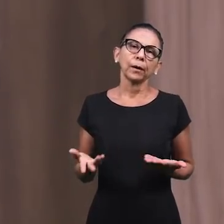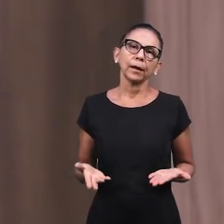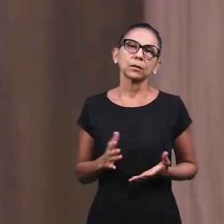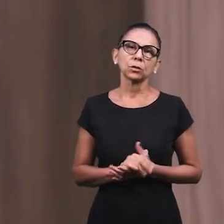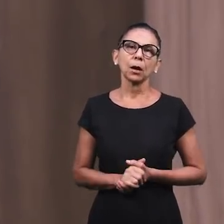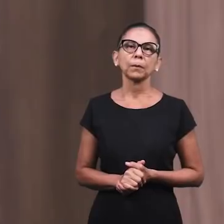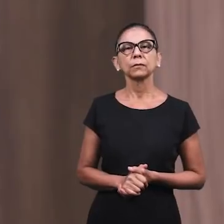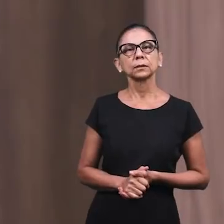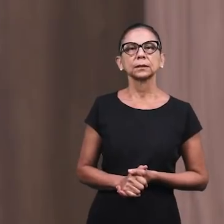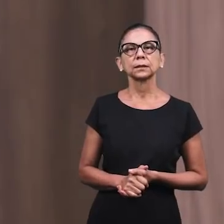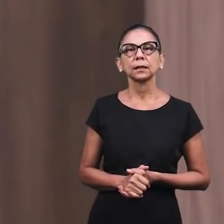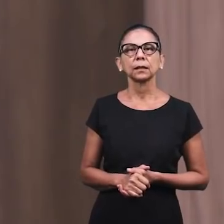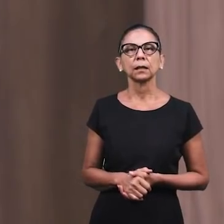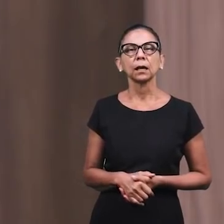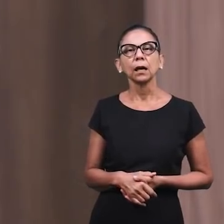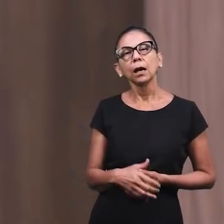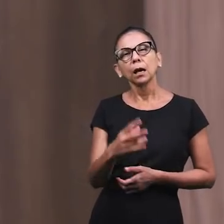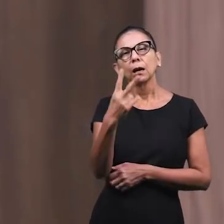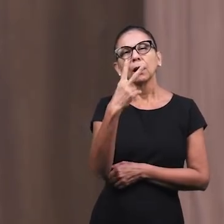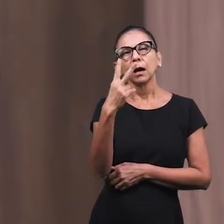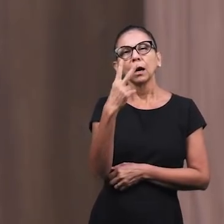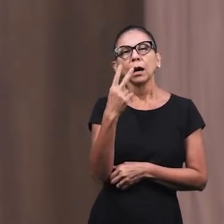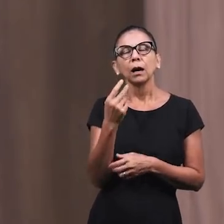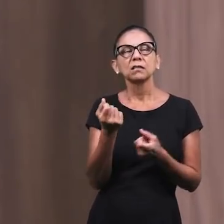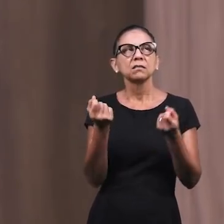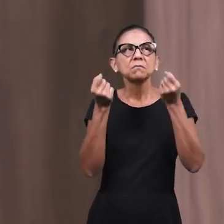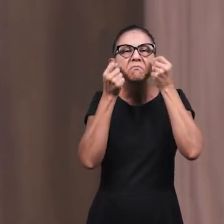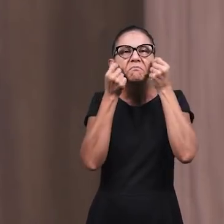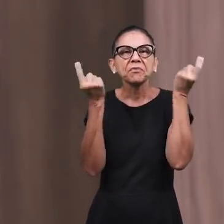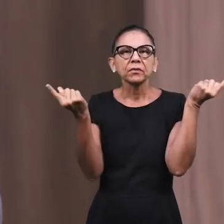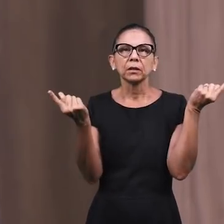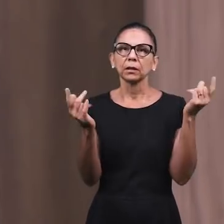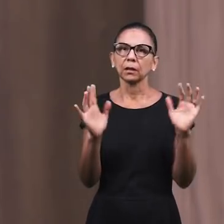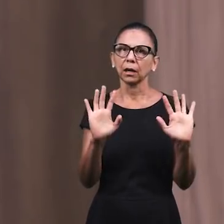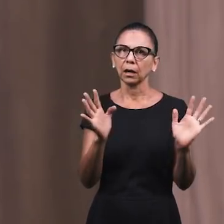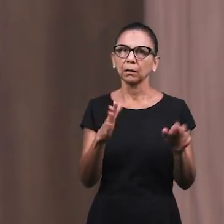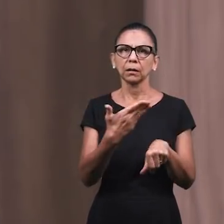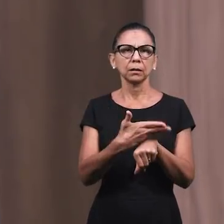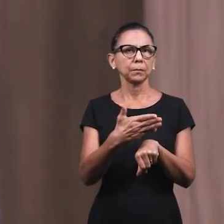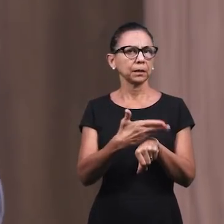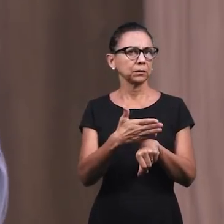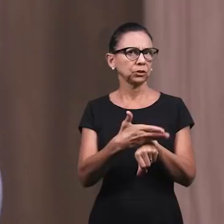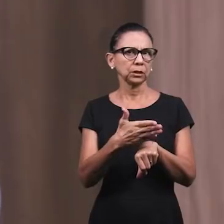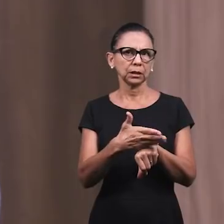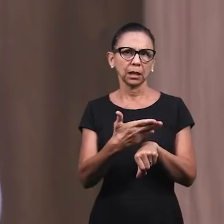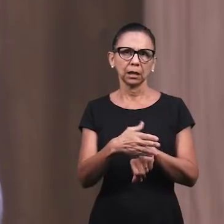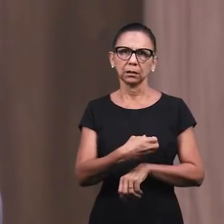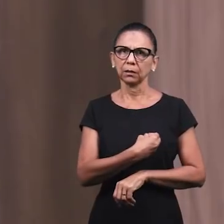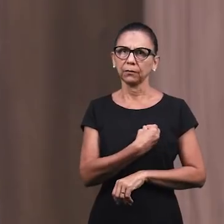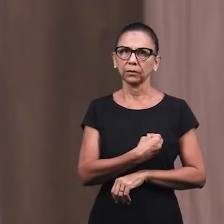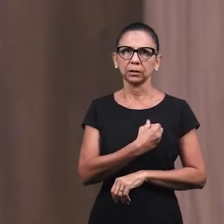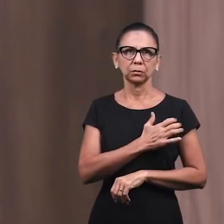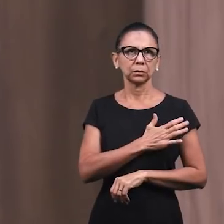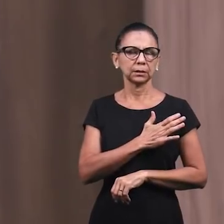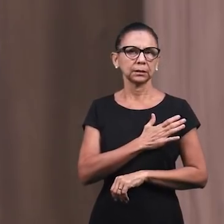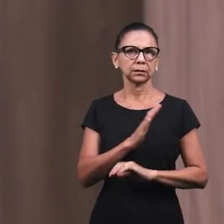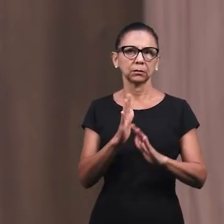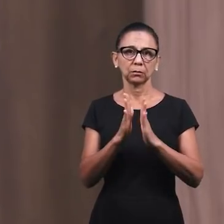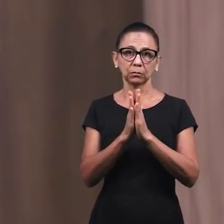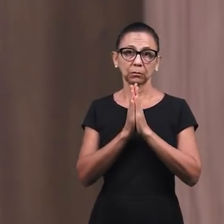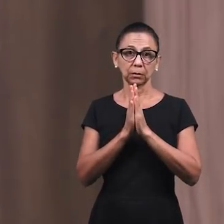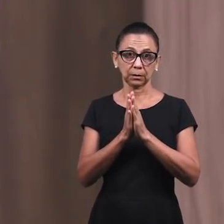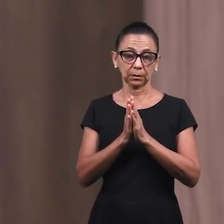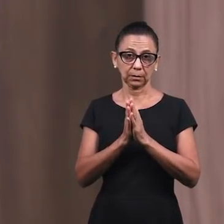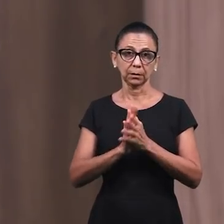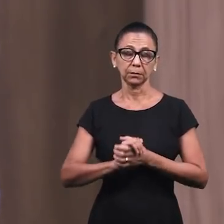simplesmente ouvida, ela deve ser aplicada à nossa vida, ao nosso coração, ao nosso dia a dia. Nós vamos orar